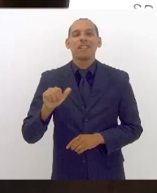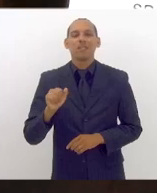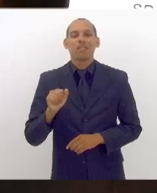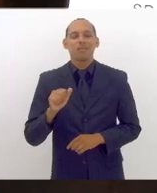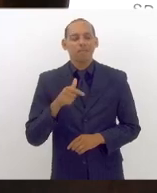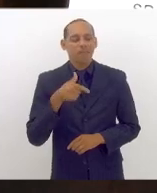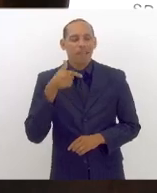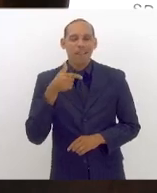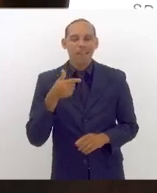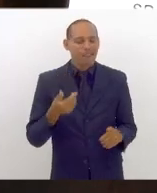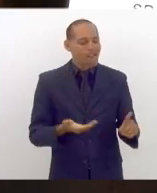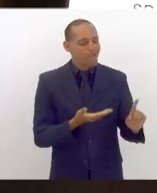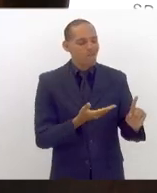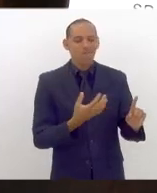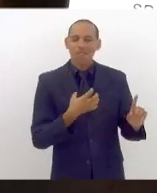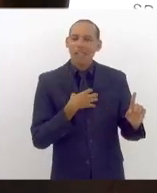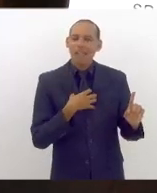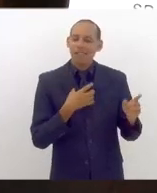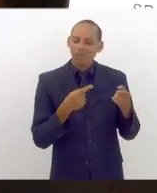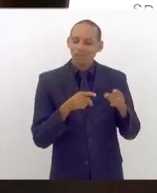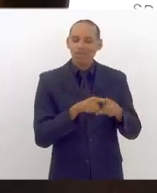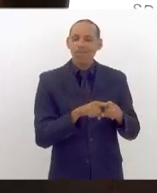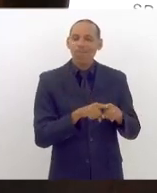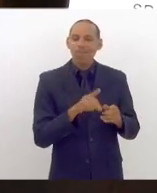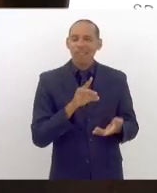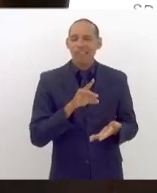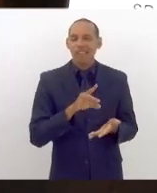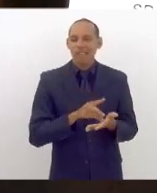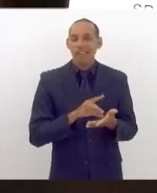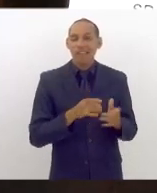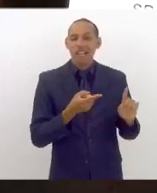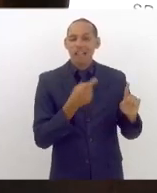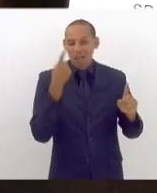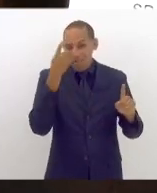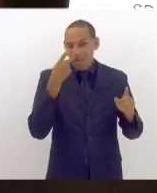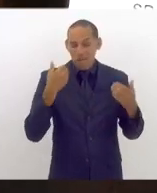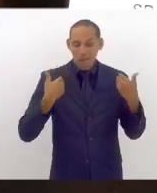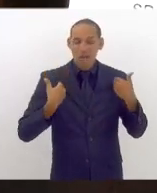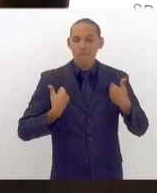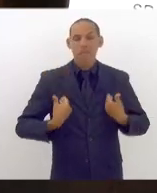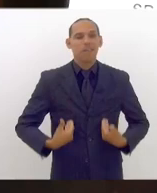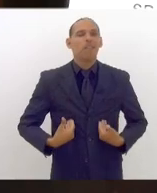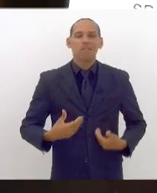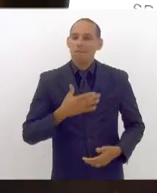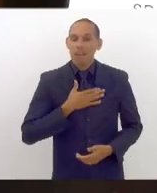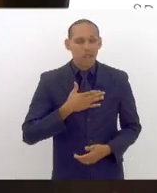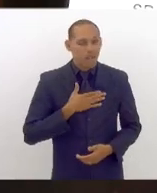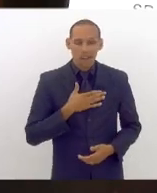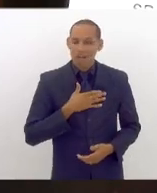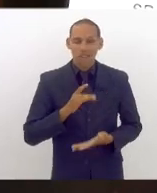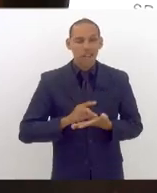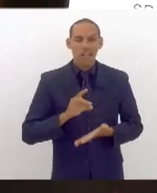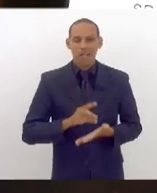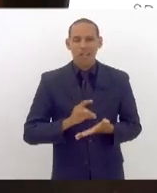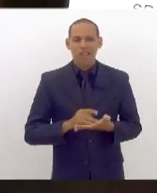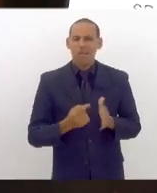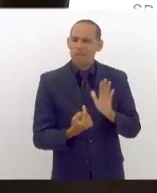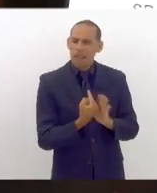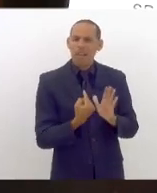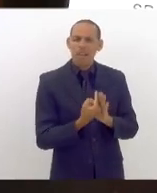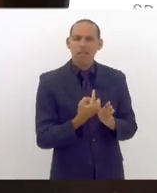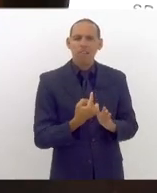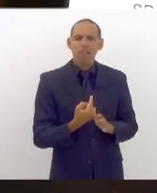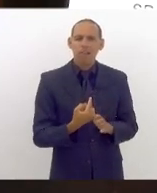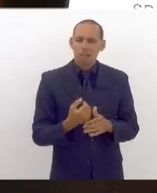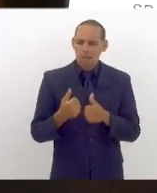ele ele é meu parceiro quanto ele se preocupa com a minha pessoa física também né se ele sempre pergunta eu tô juntando